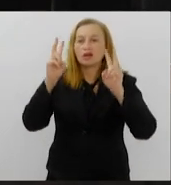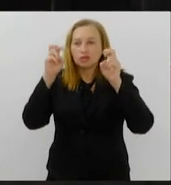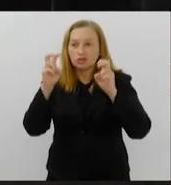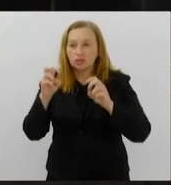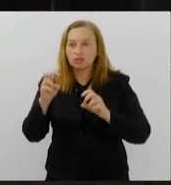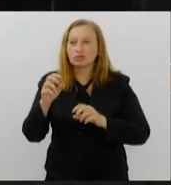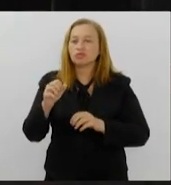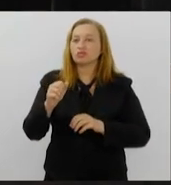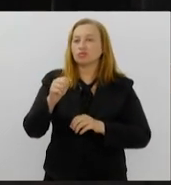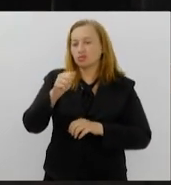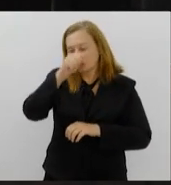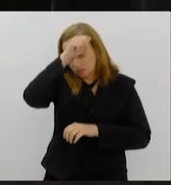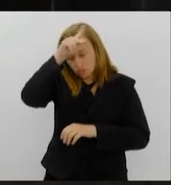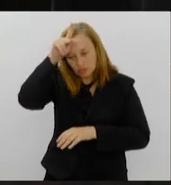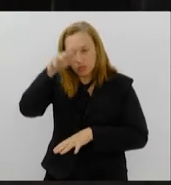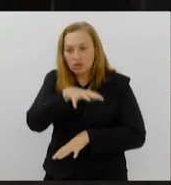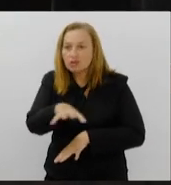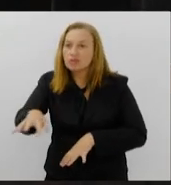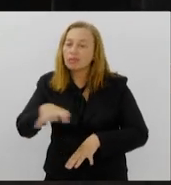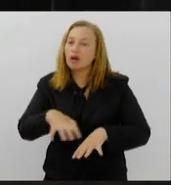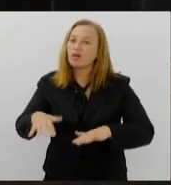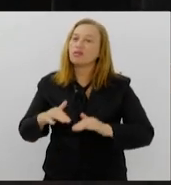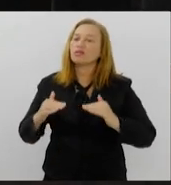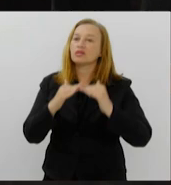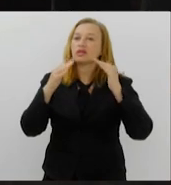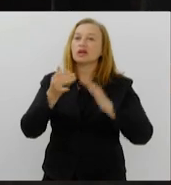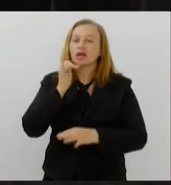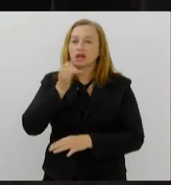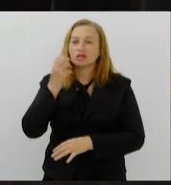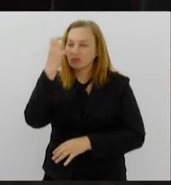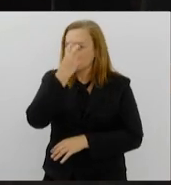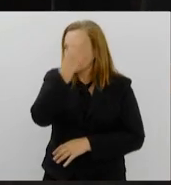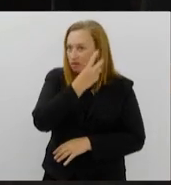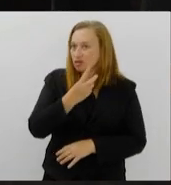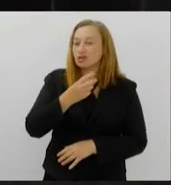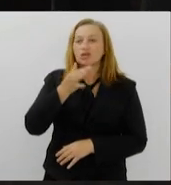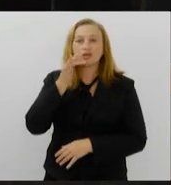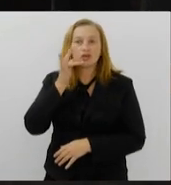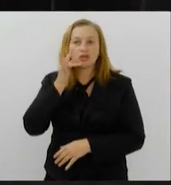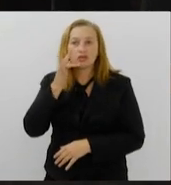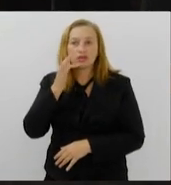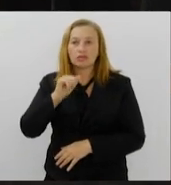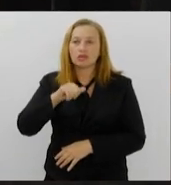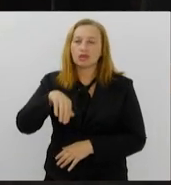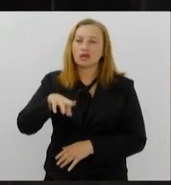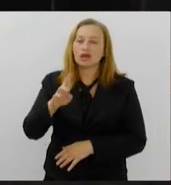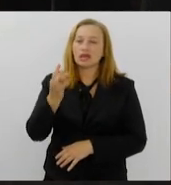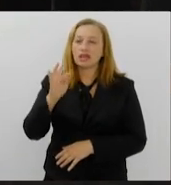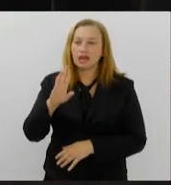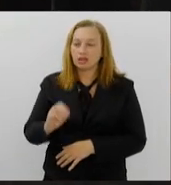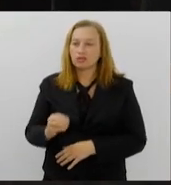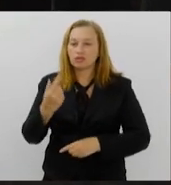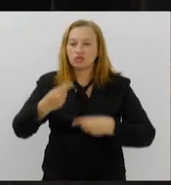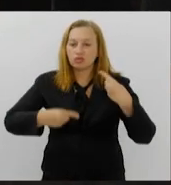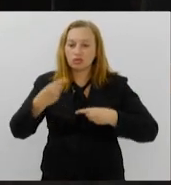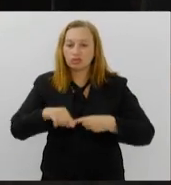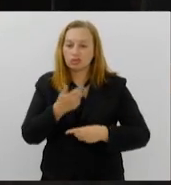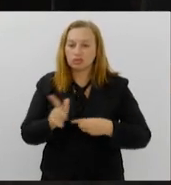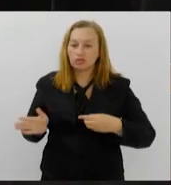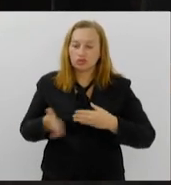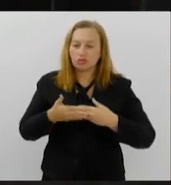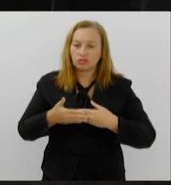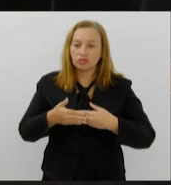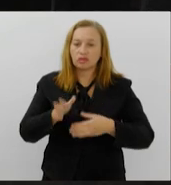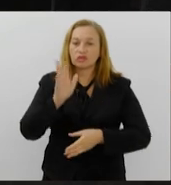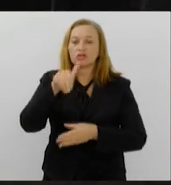municipais e desenvolvimento regional favorável. Relatores, deputada Verônica Lima, Jorge Felipe Neto e Renato Machado. Em discussão, não havendo quem queira discutir, encerrada